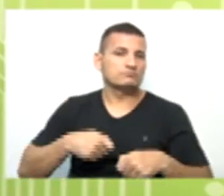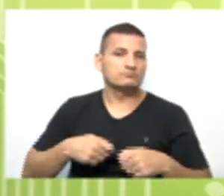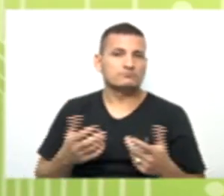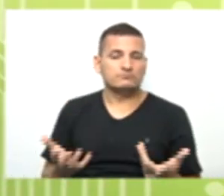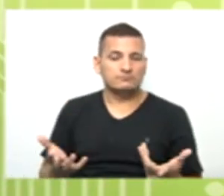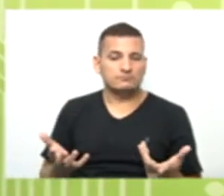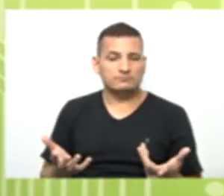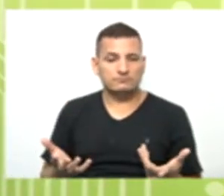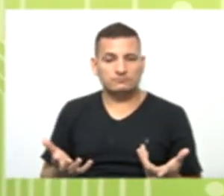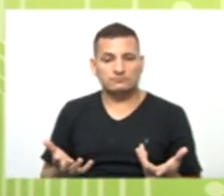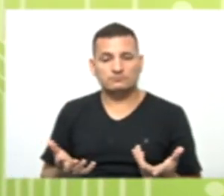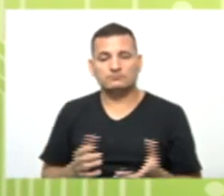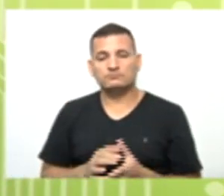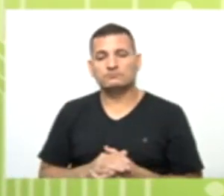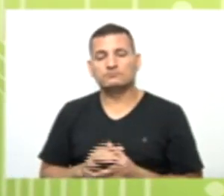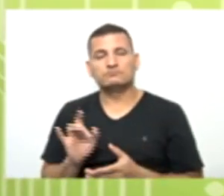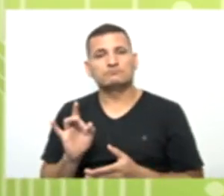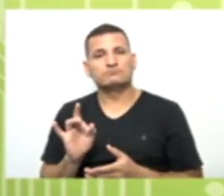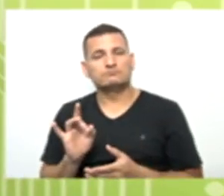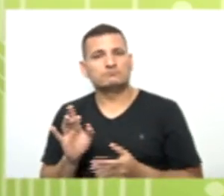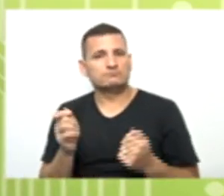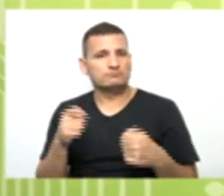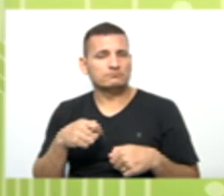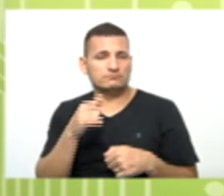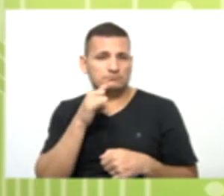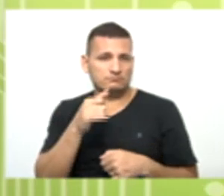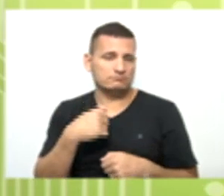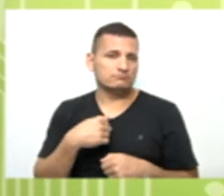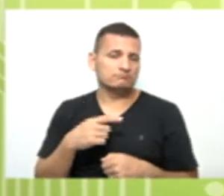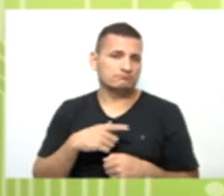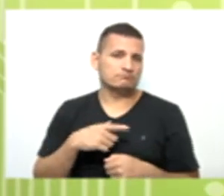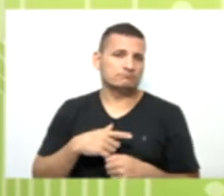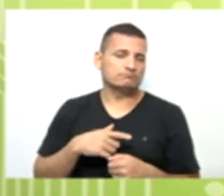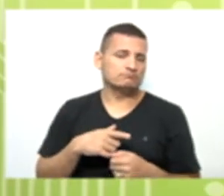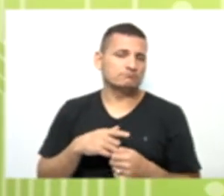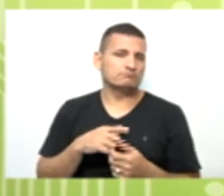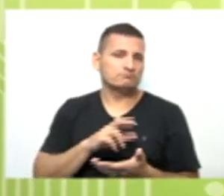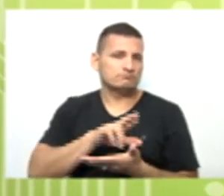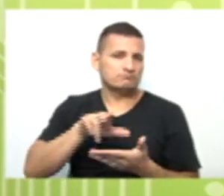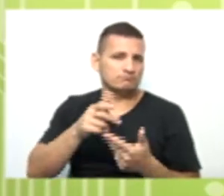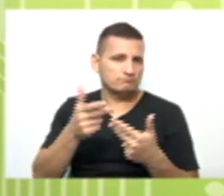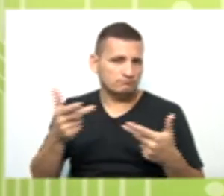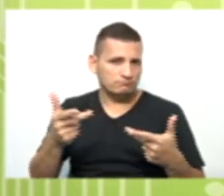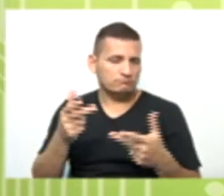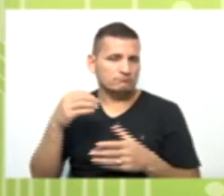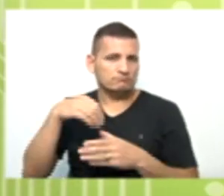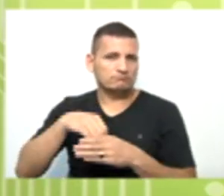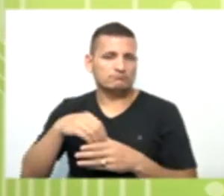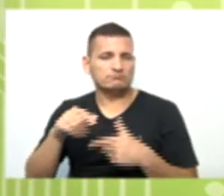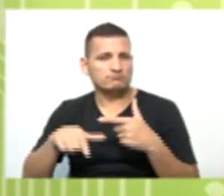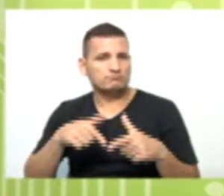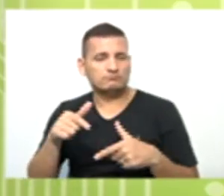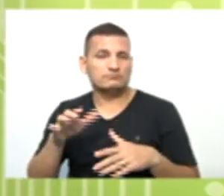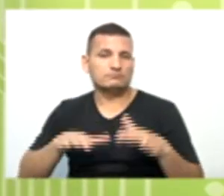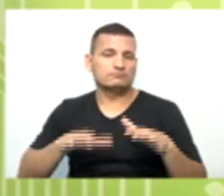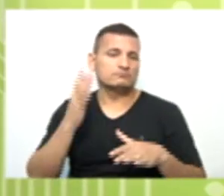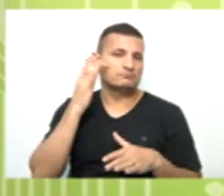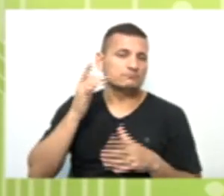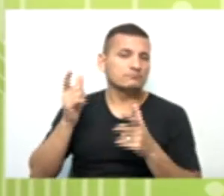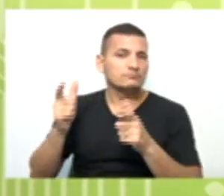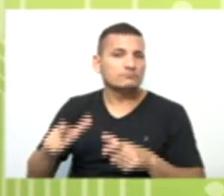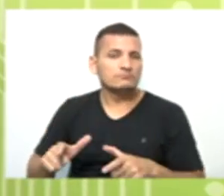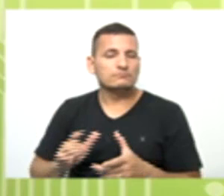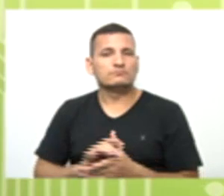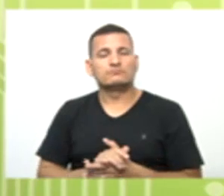professora? Só é possível se eu tiver aquele conjunto lá de atividades. Às vezes eu não tenho um local, um órgão público,